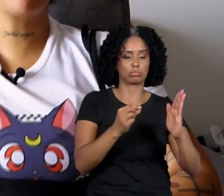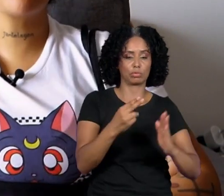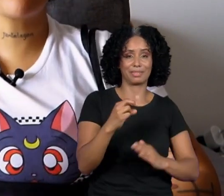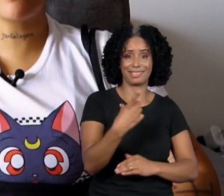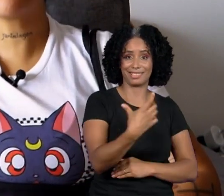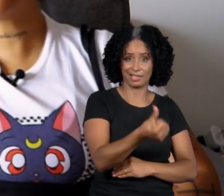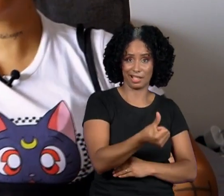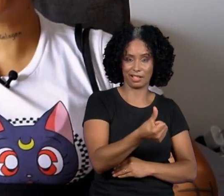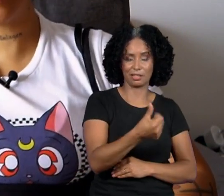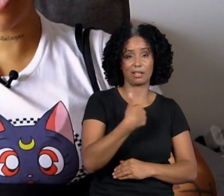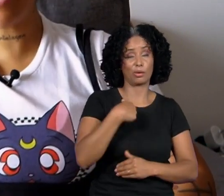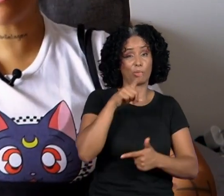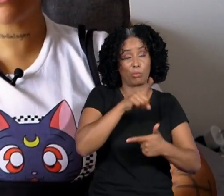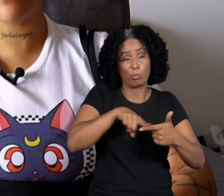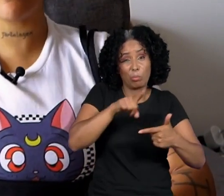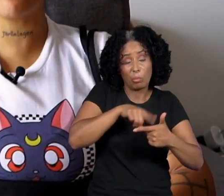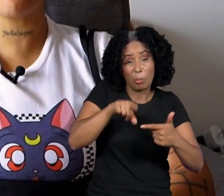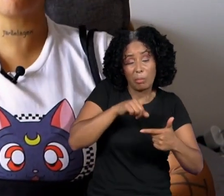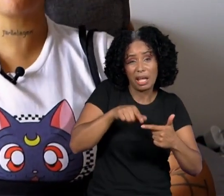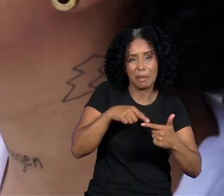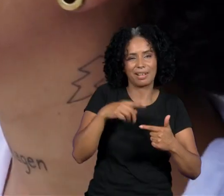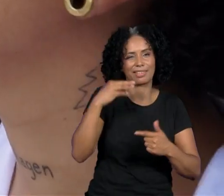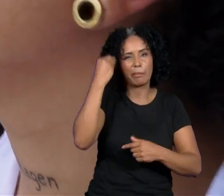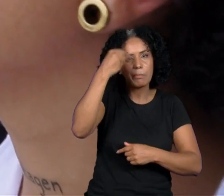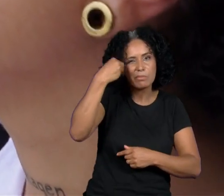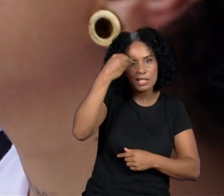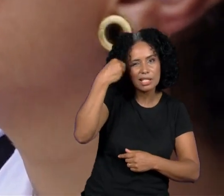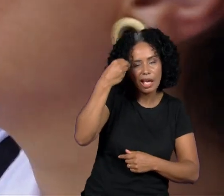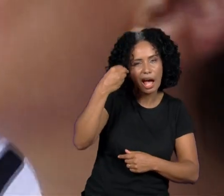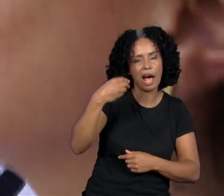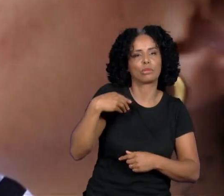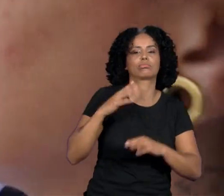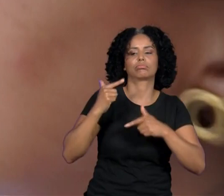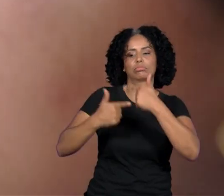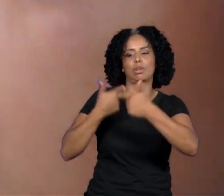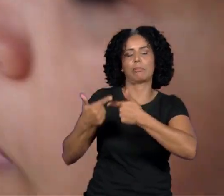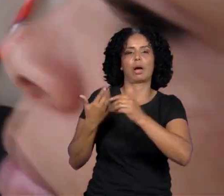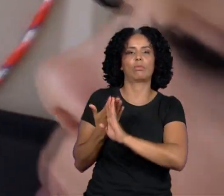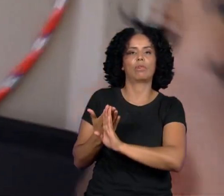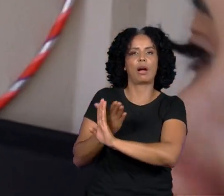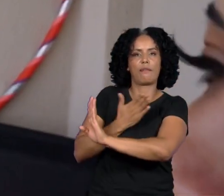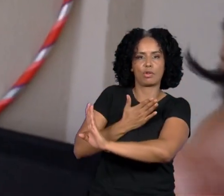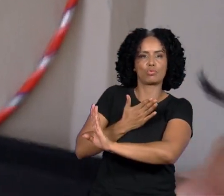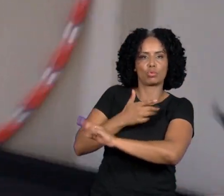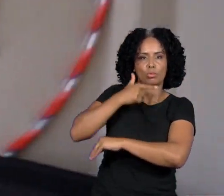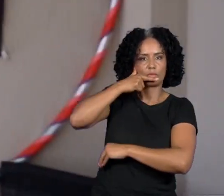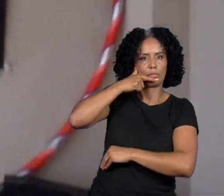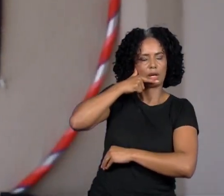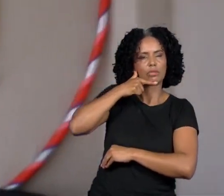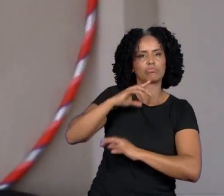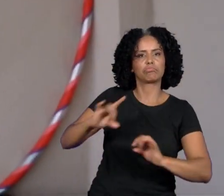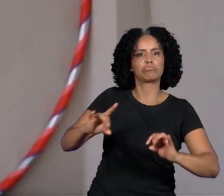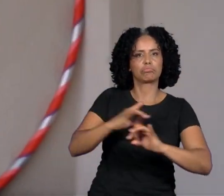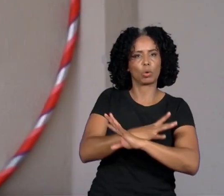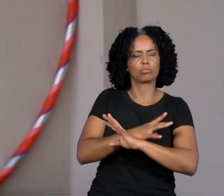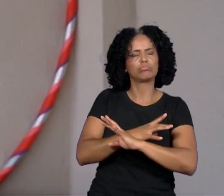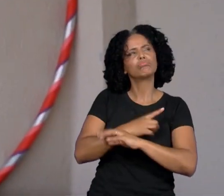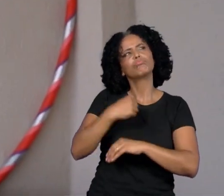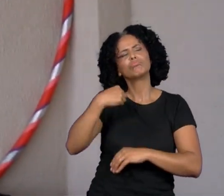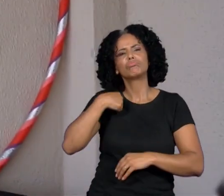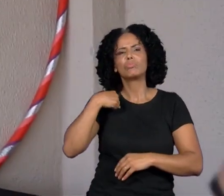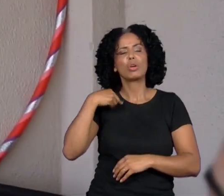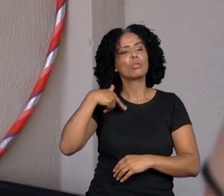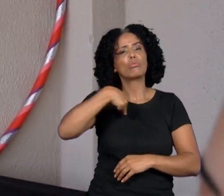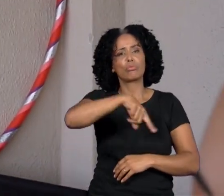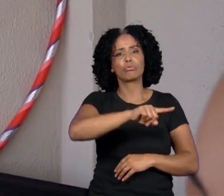tendo alta dessa internação psiquiátrica, eu fiquei afastada do trabalho de telemarketing. E aí um dia eu fui dormir na casa de uma